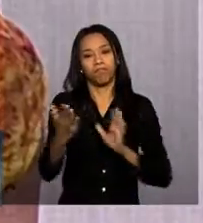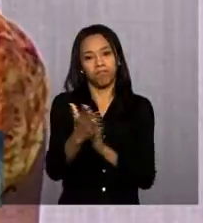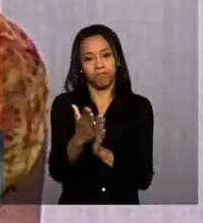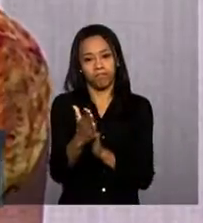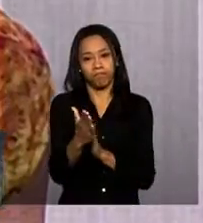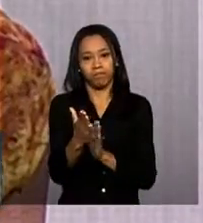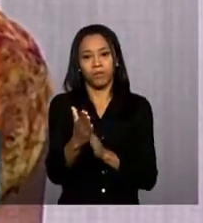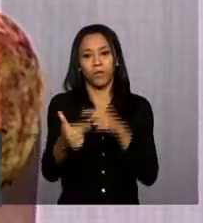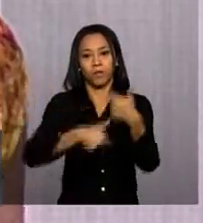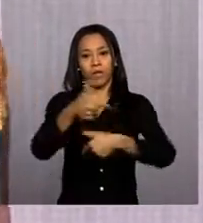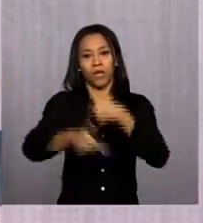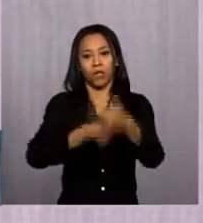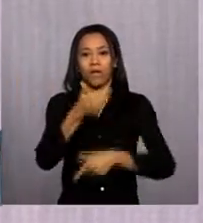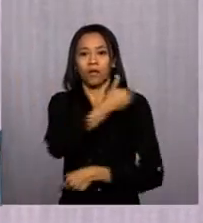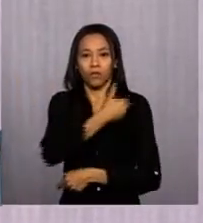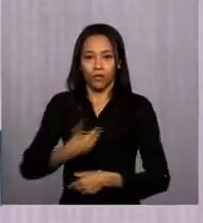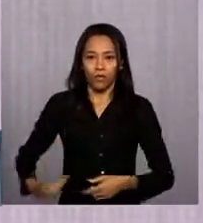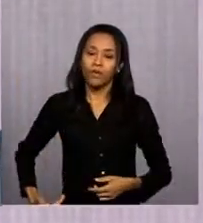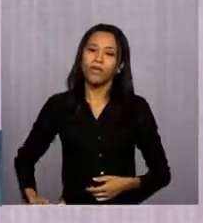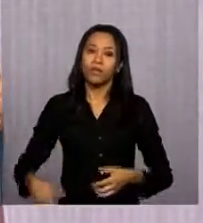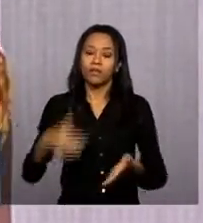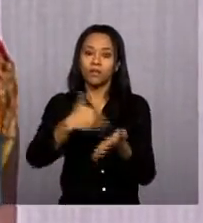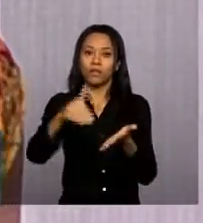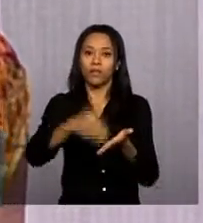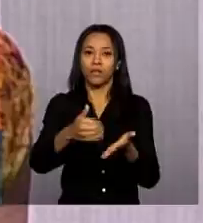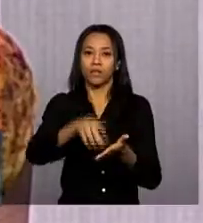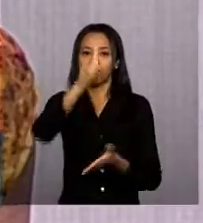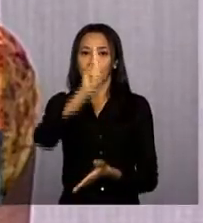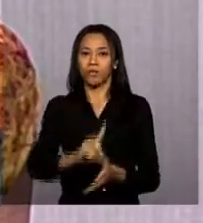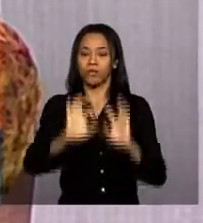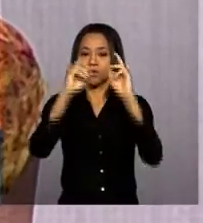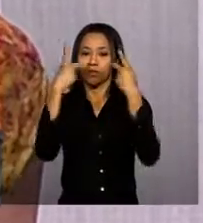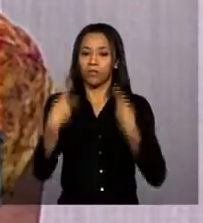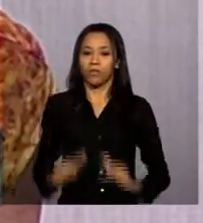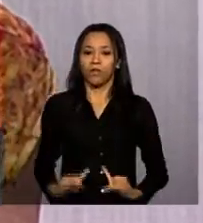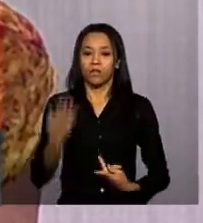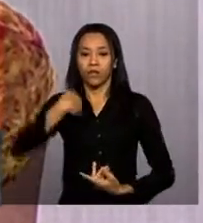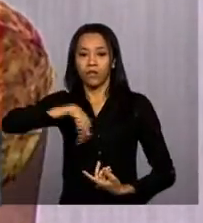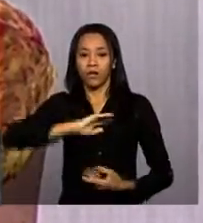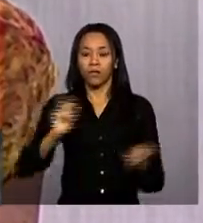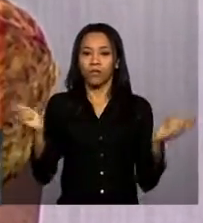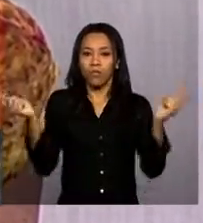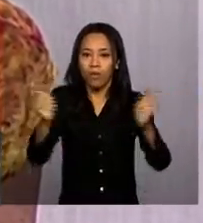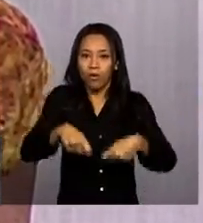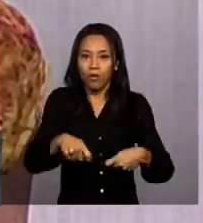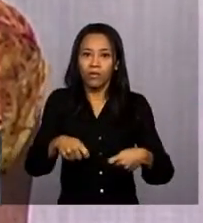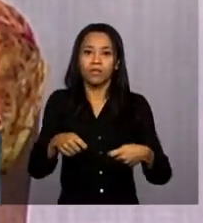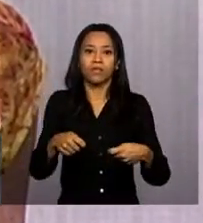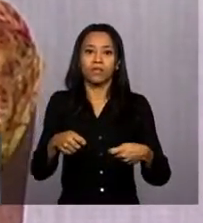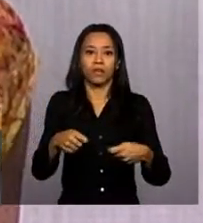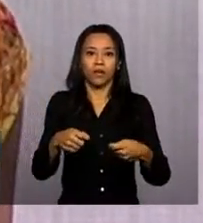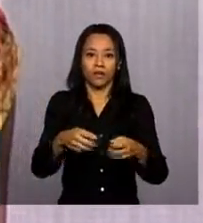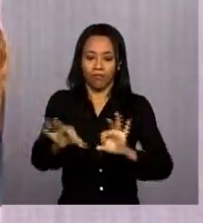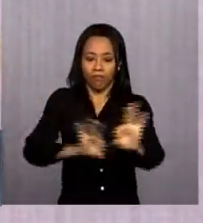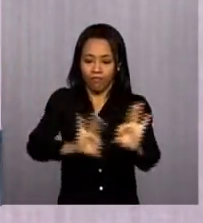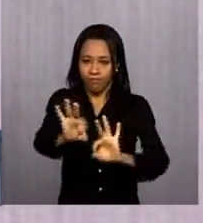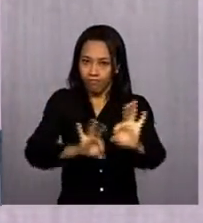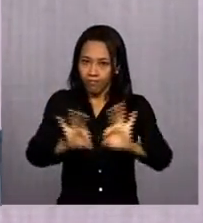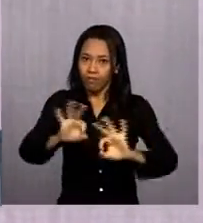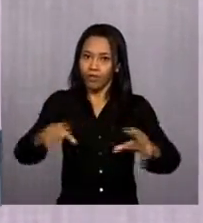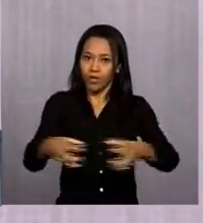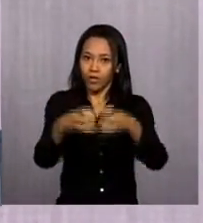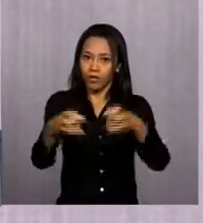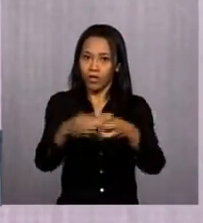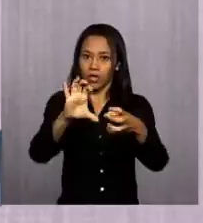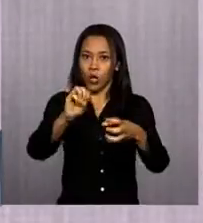governo, saudar a iniciativa da Secretaria de Direitos Humanos, na perspectiva de que nós possamos construir esta comissão e, a partir daí,